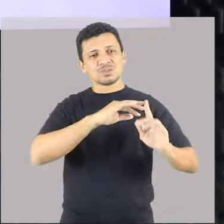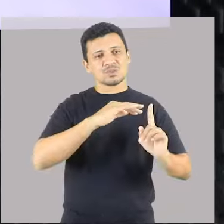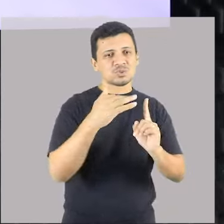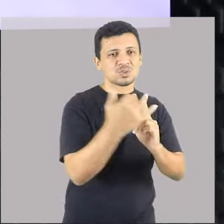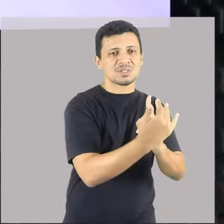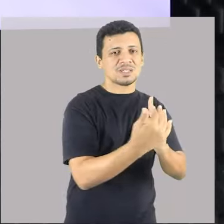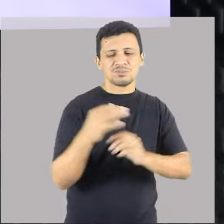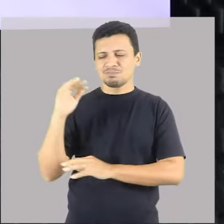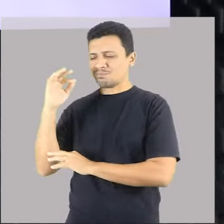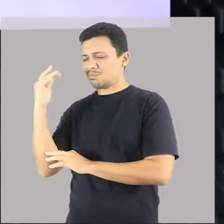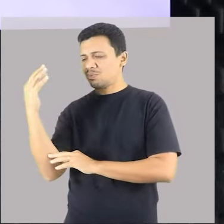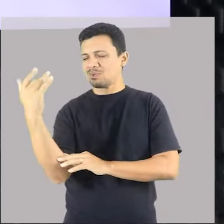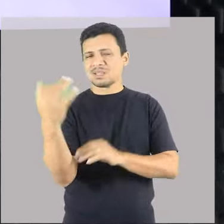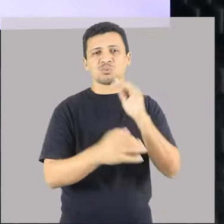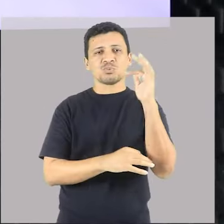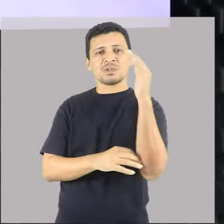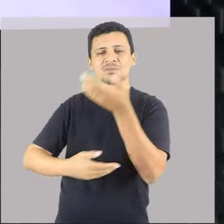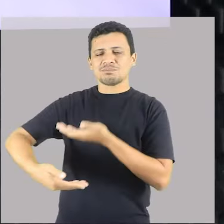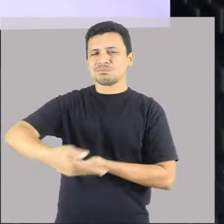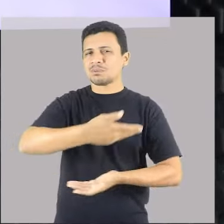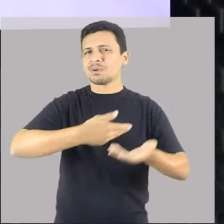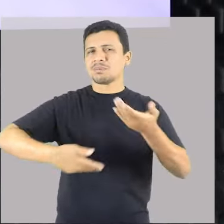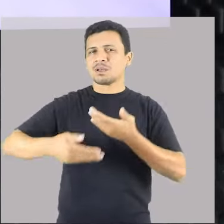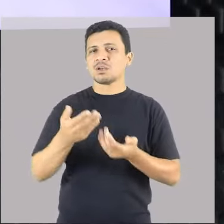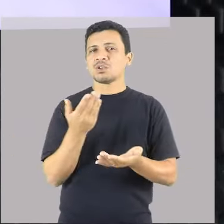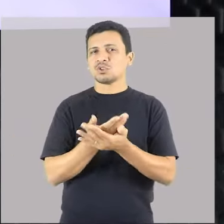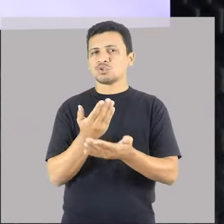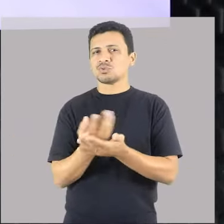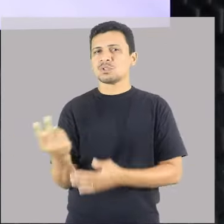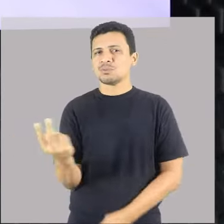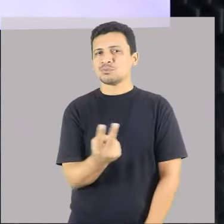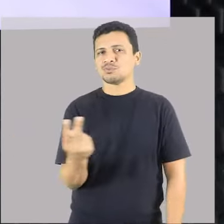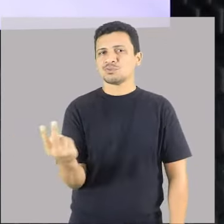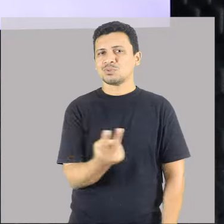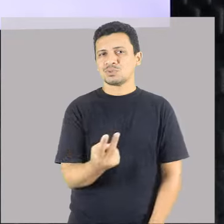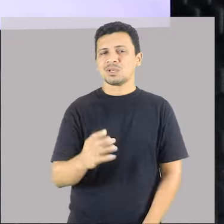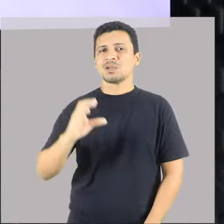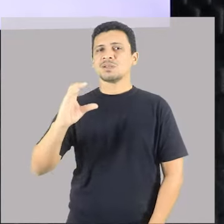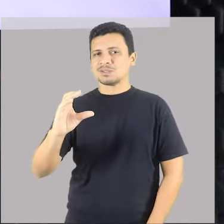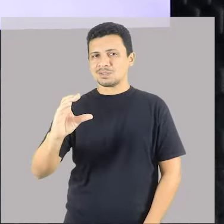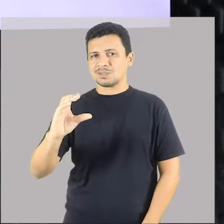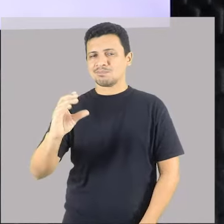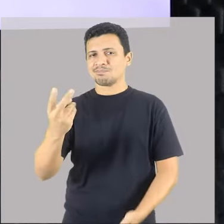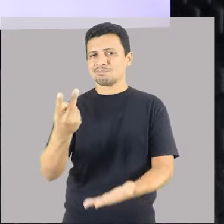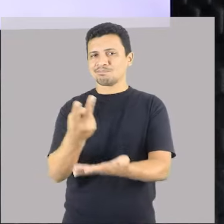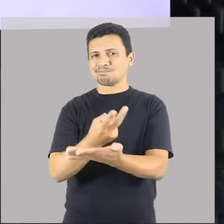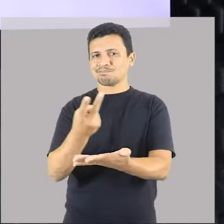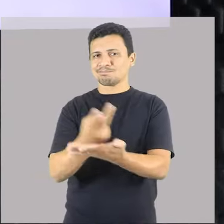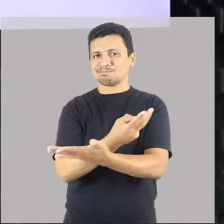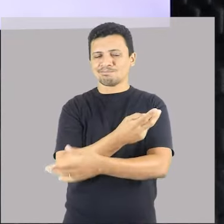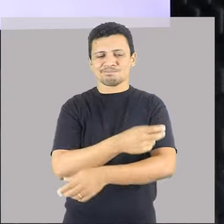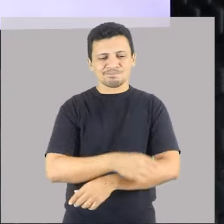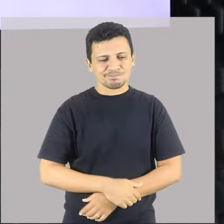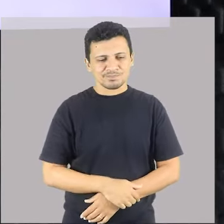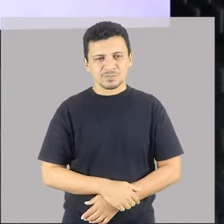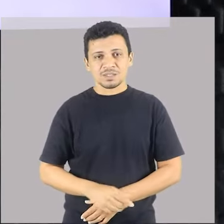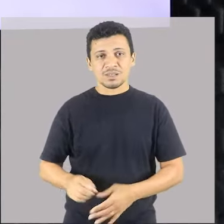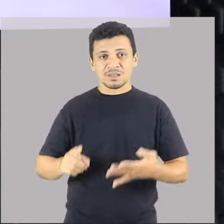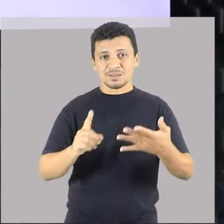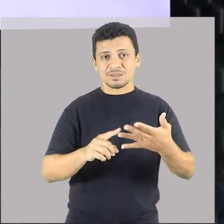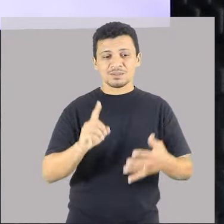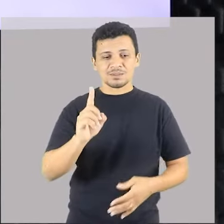interação entre eles então nós estudamos os dois elementos Tá certo então letra C ó também errado né Vamos para a próxima